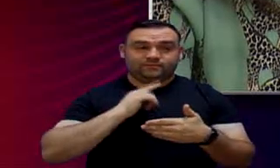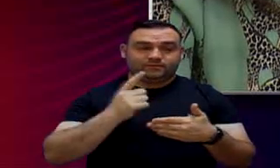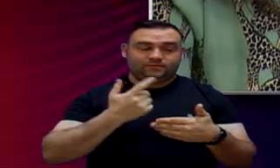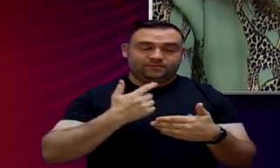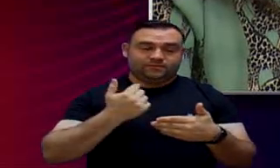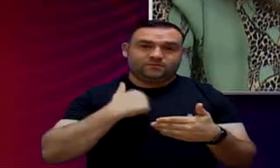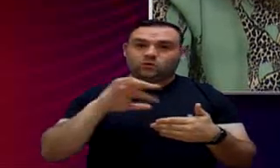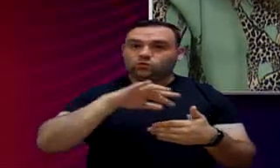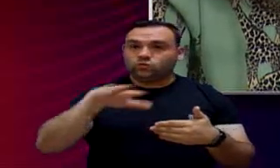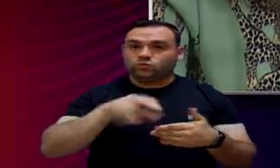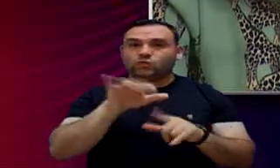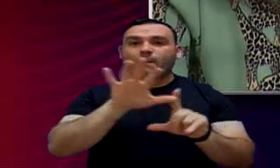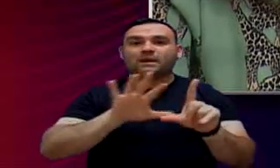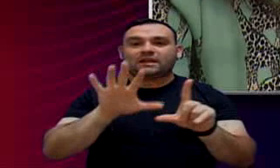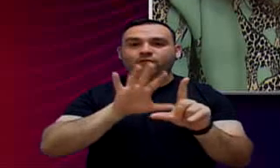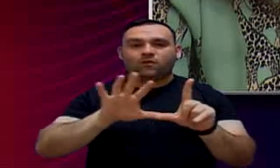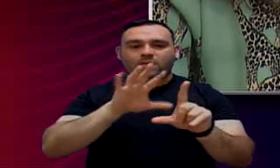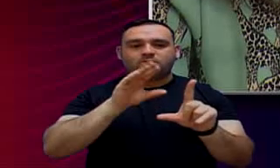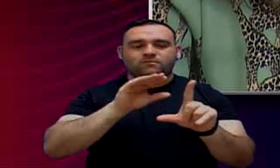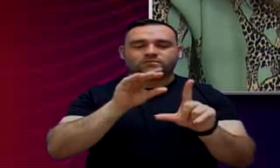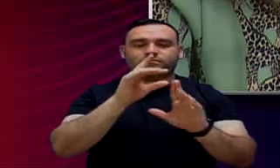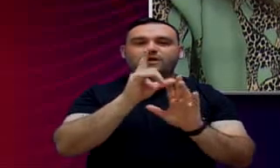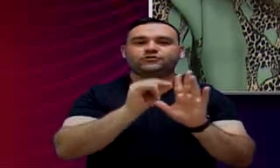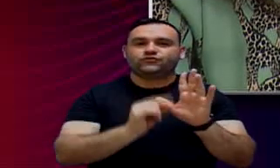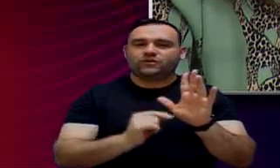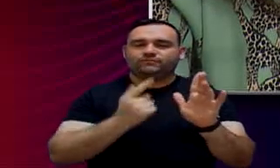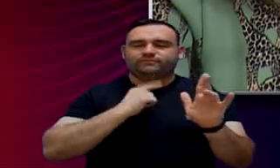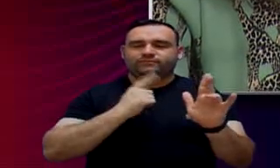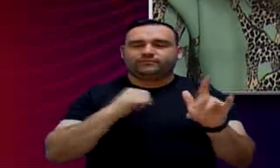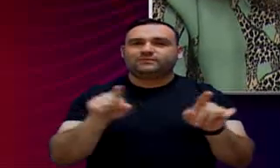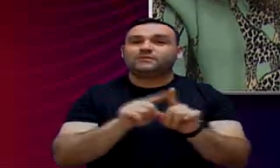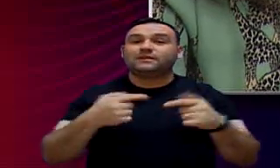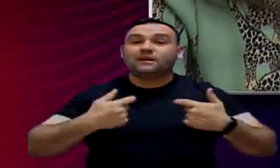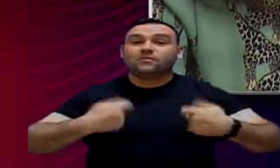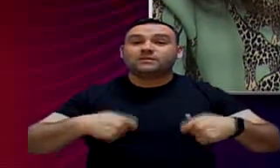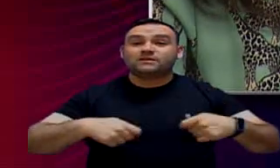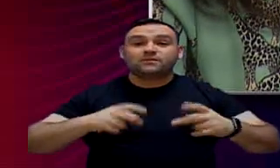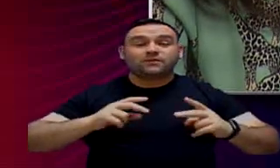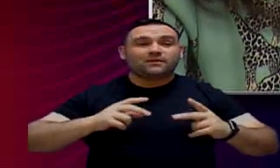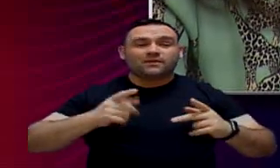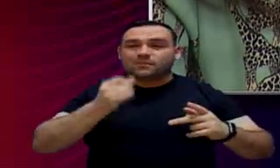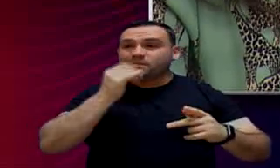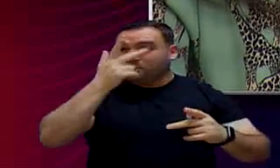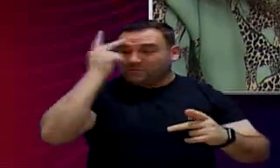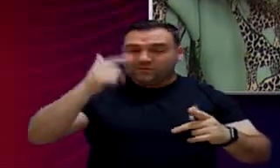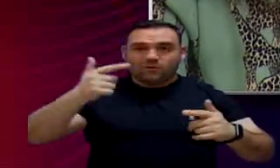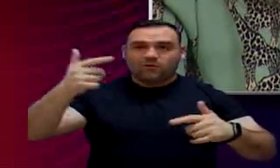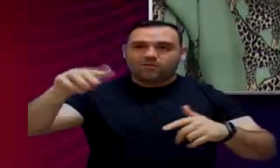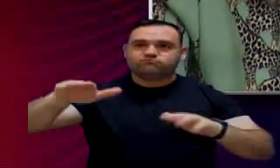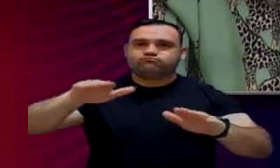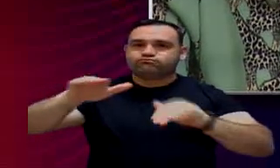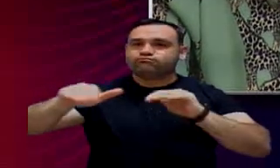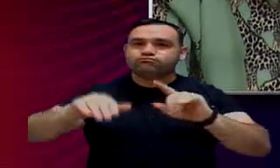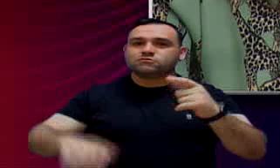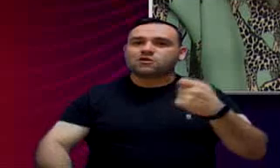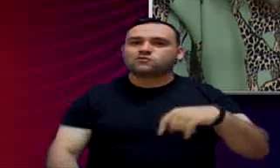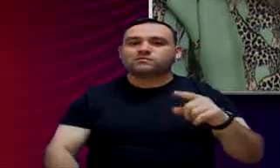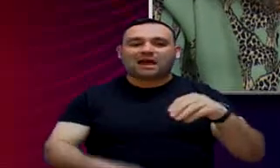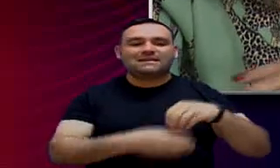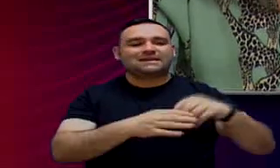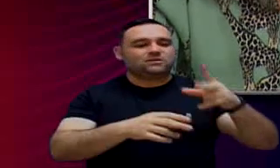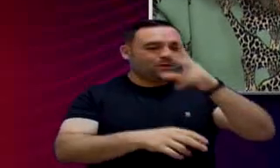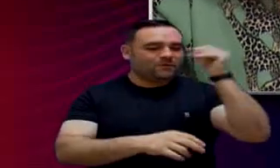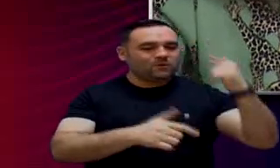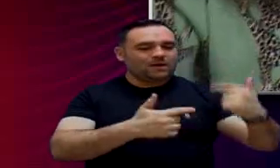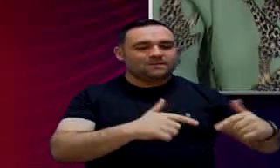eu trago eles para uma plataforma digital eu preciso cada dia menos de pessoas dentro da prefeitura